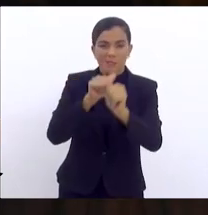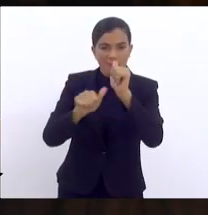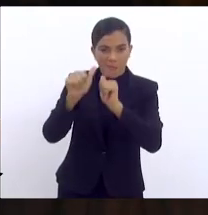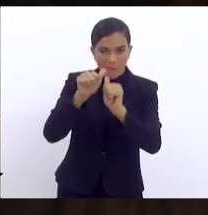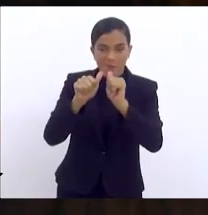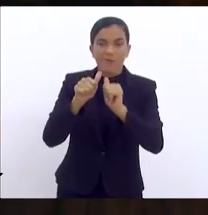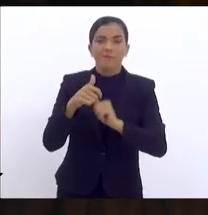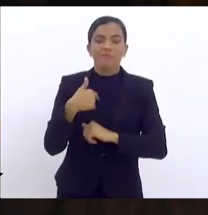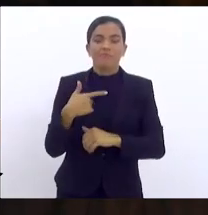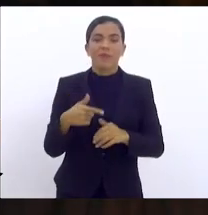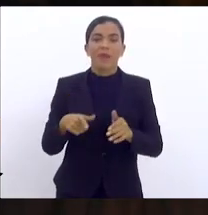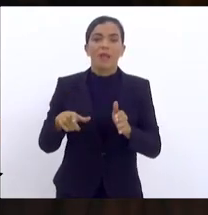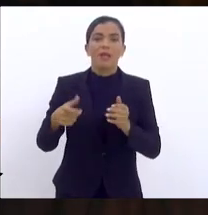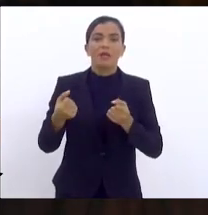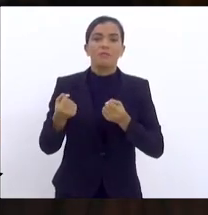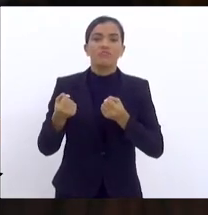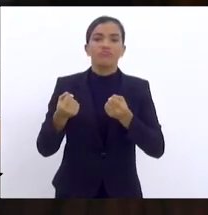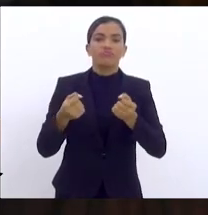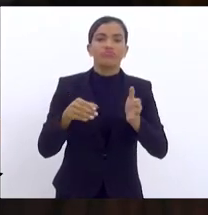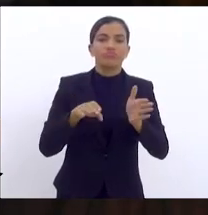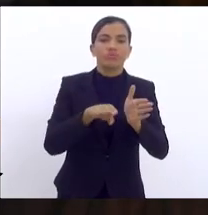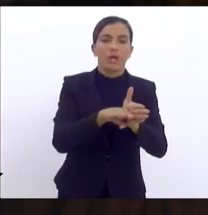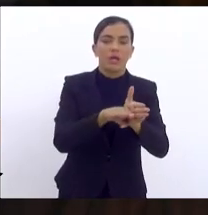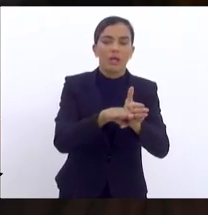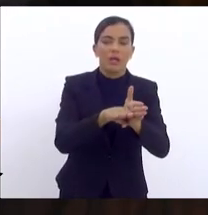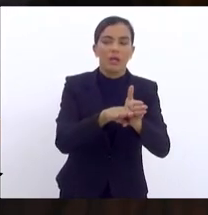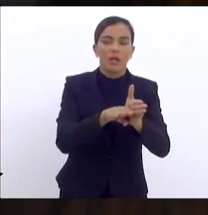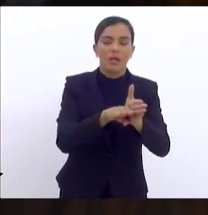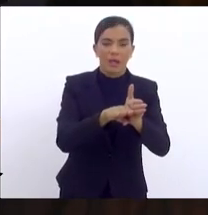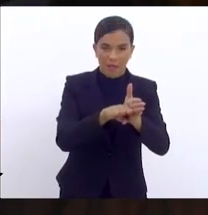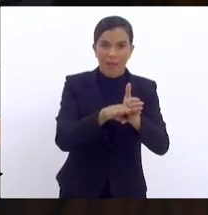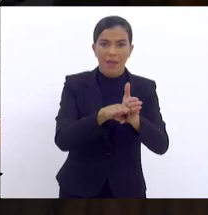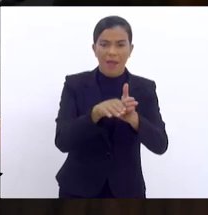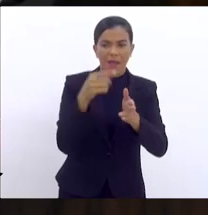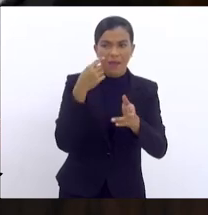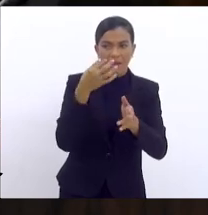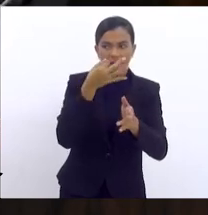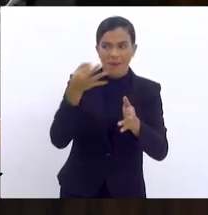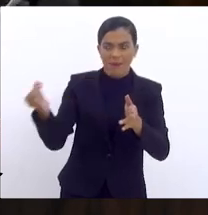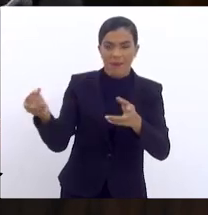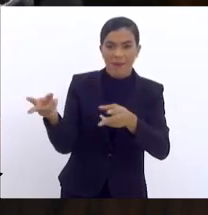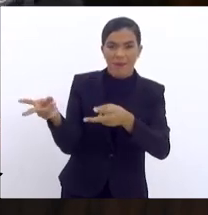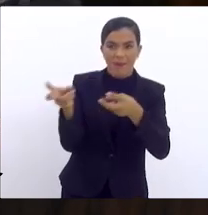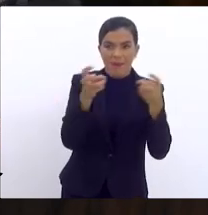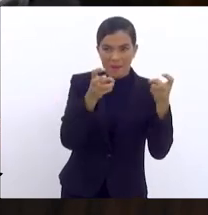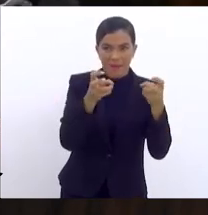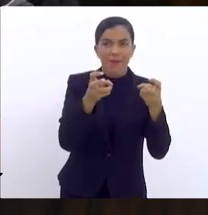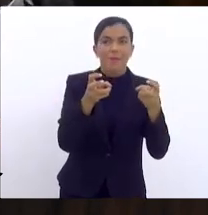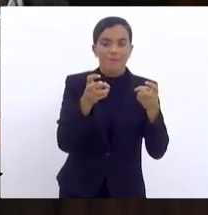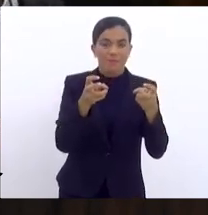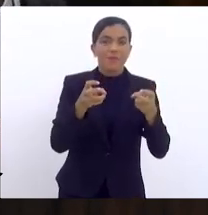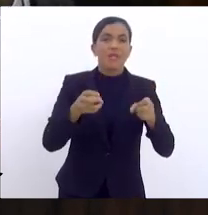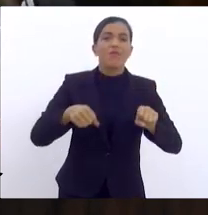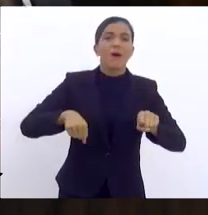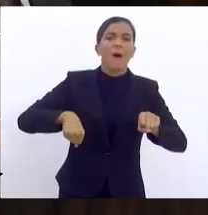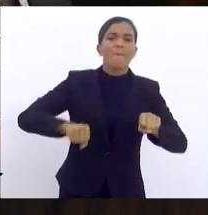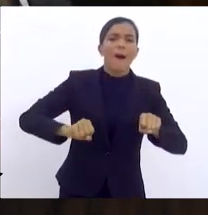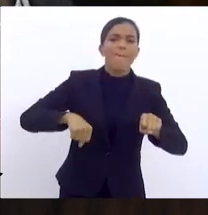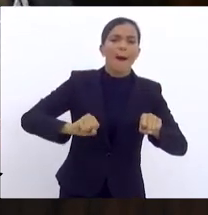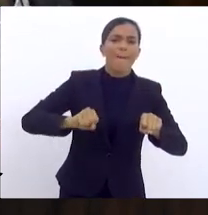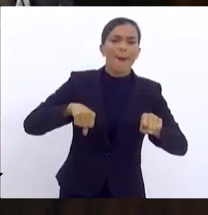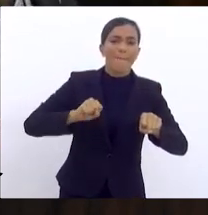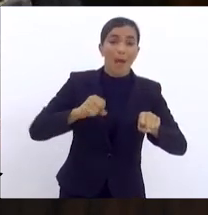ele para esse caminhão entra aí nós percebemos que ele estava numa motocicleta com